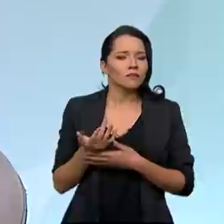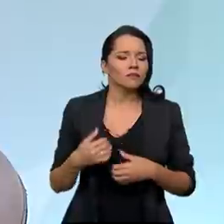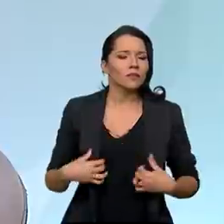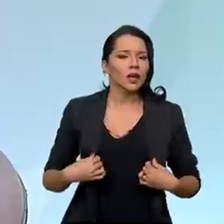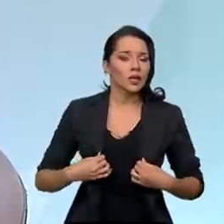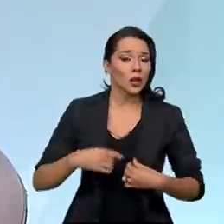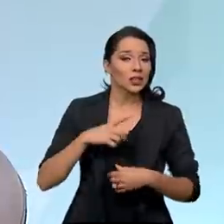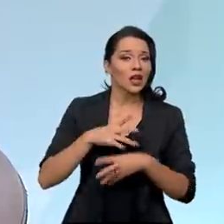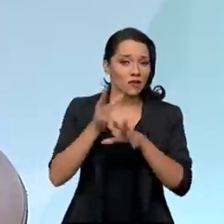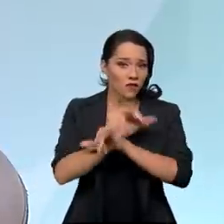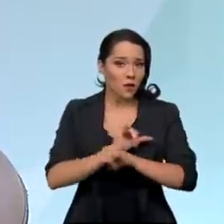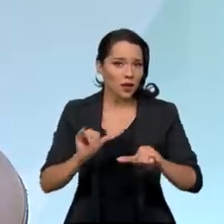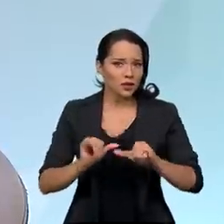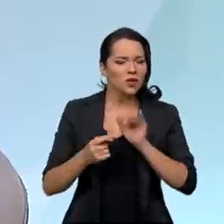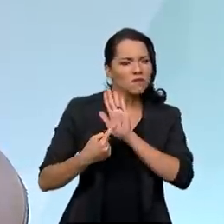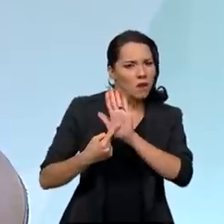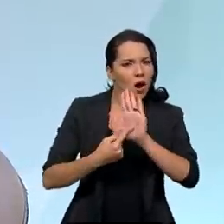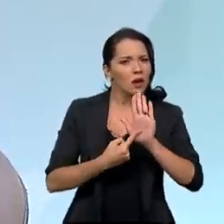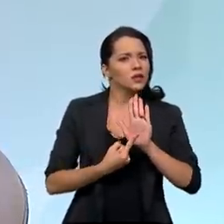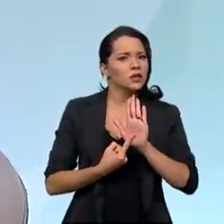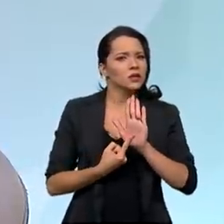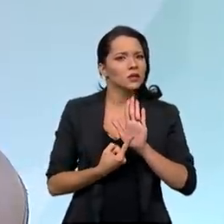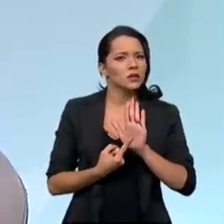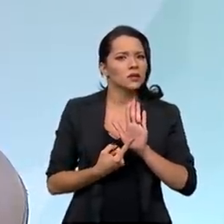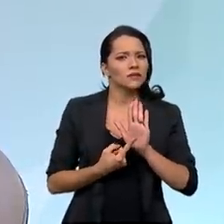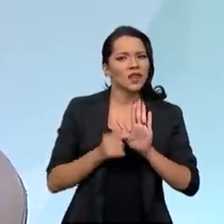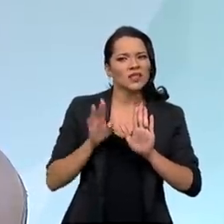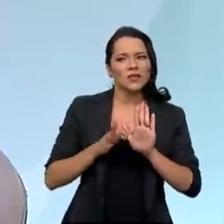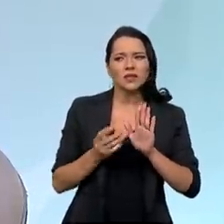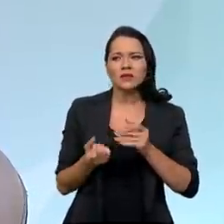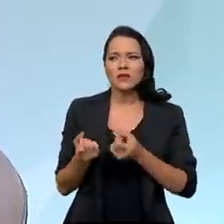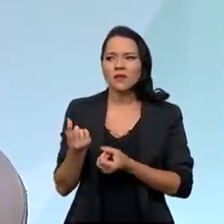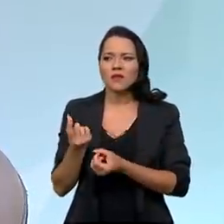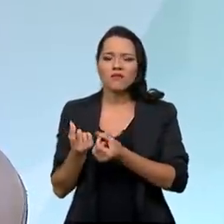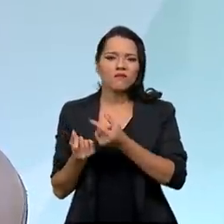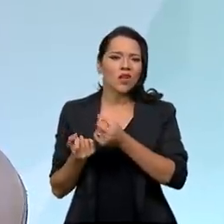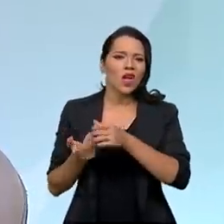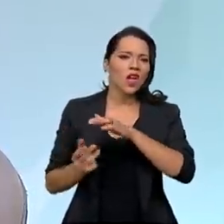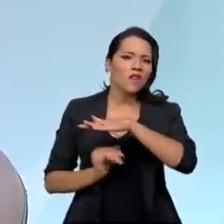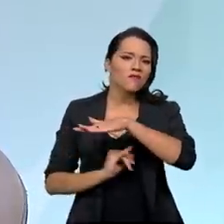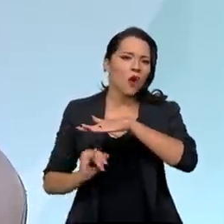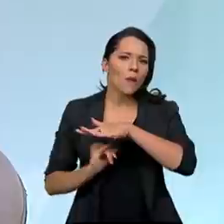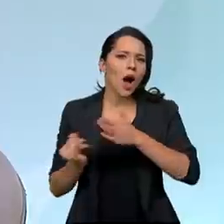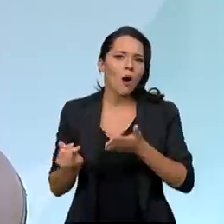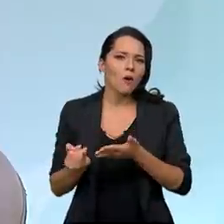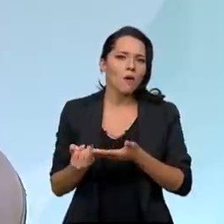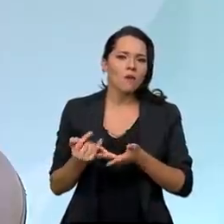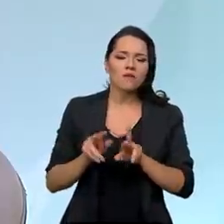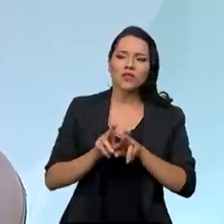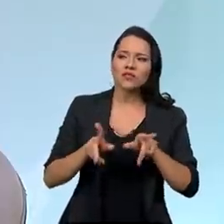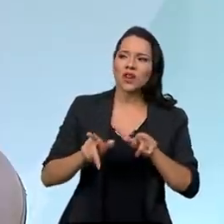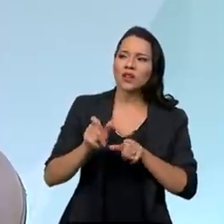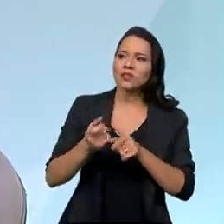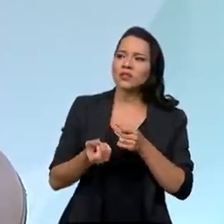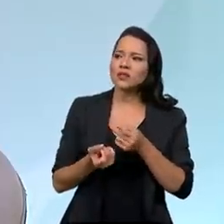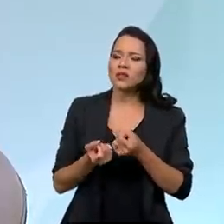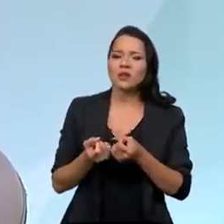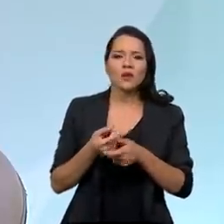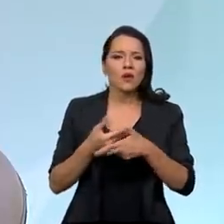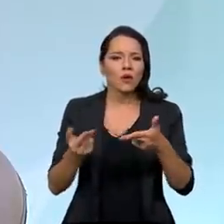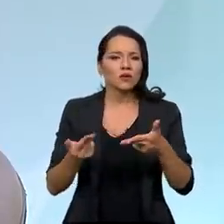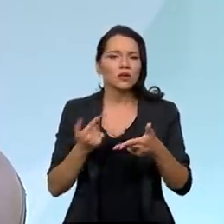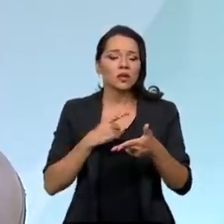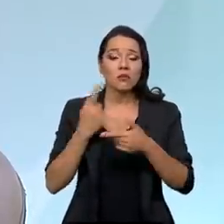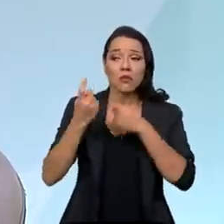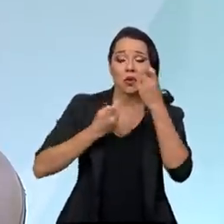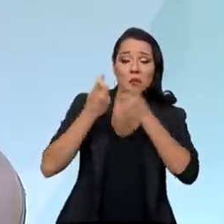Nós temos dados e indicadores indiretos, formado por uma série de elementos que nós temos